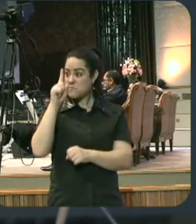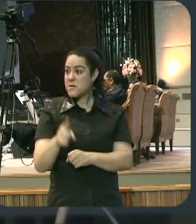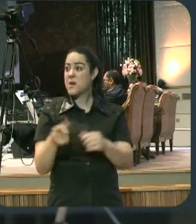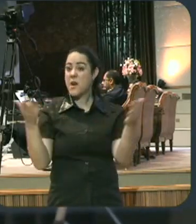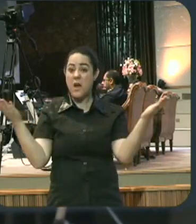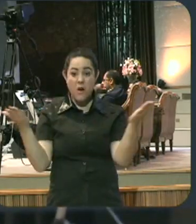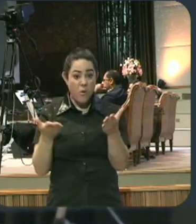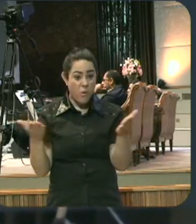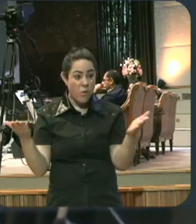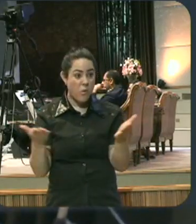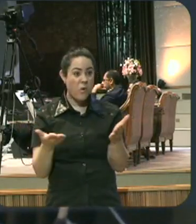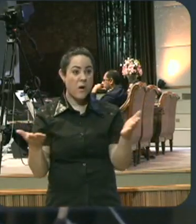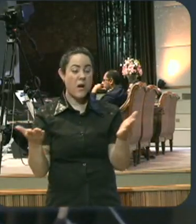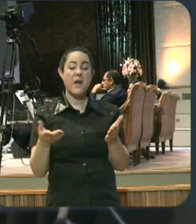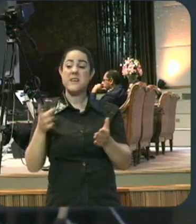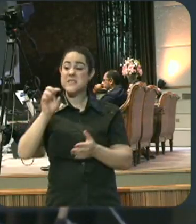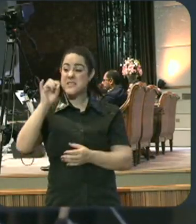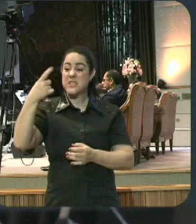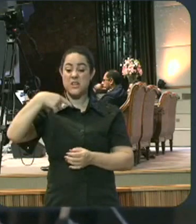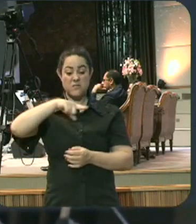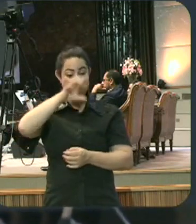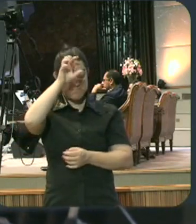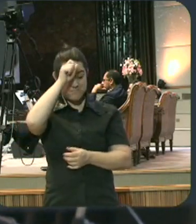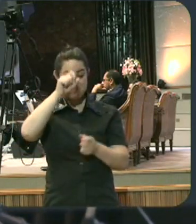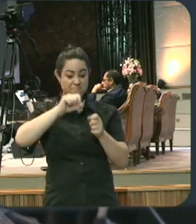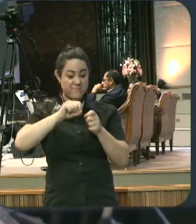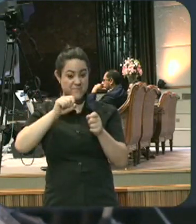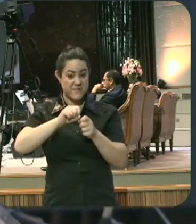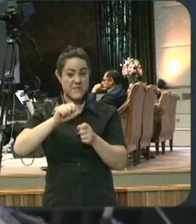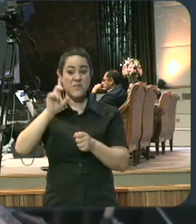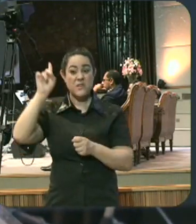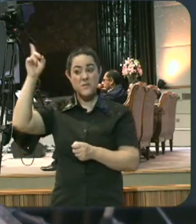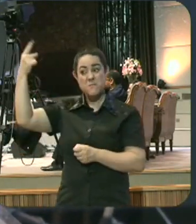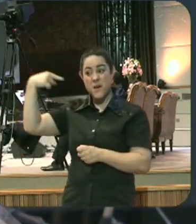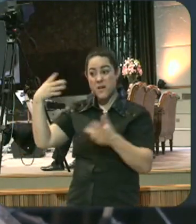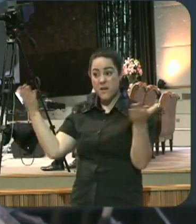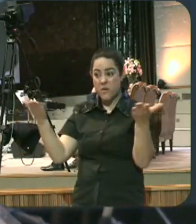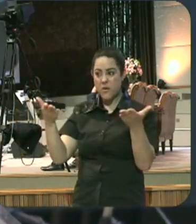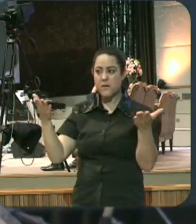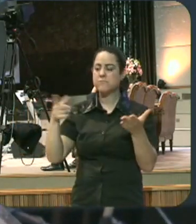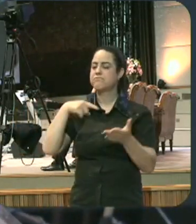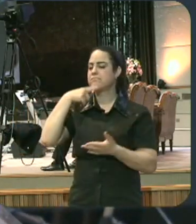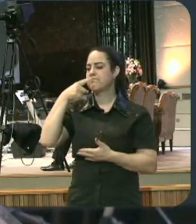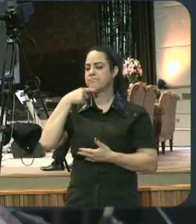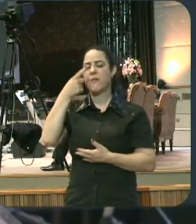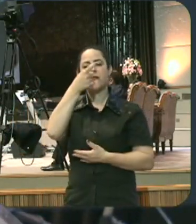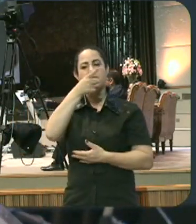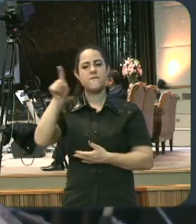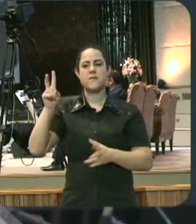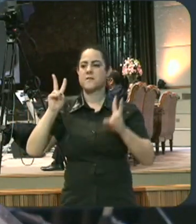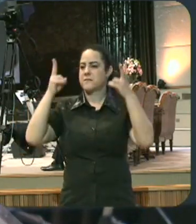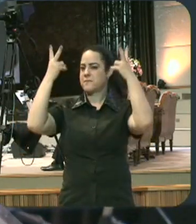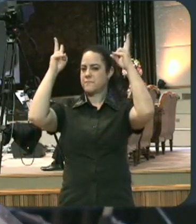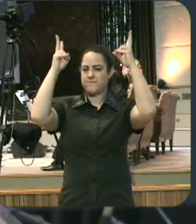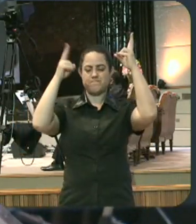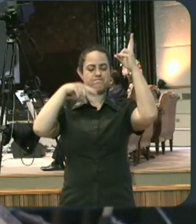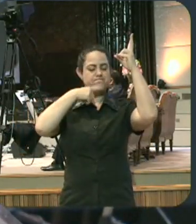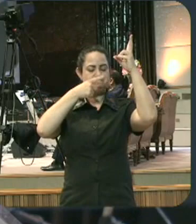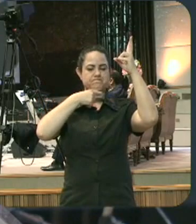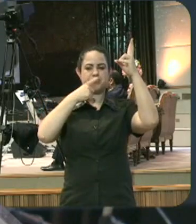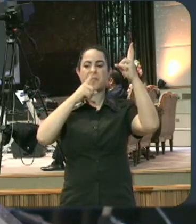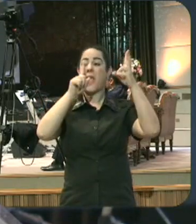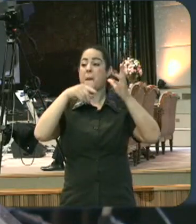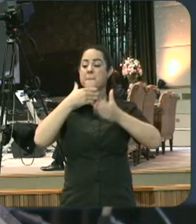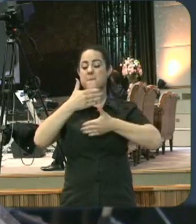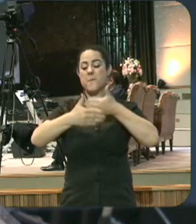mandando agora, porque se a gente não aprender a fazer o que Deus está mandando agora, a gente não chega no final da vitória, porque esse